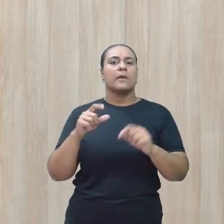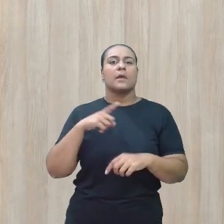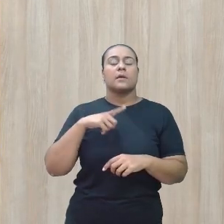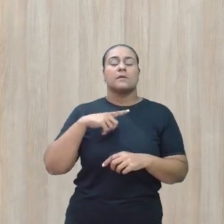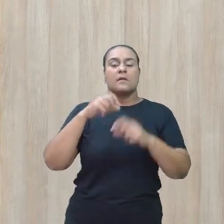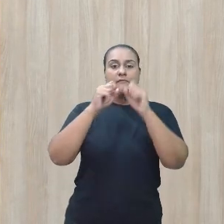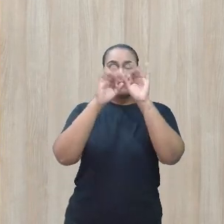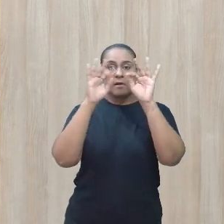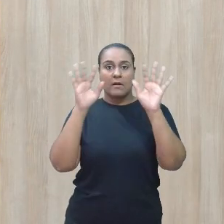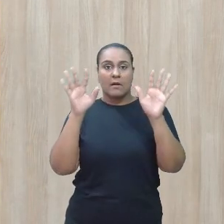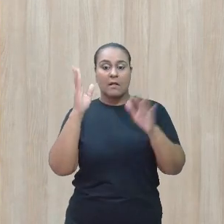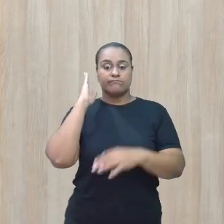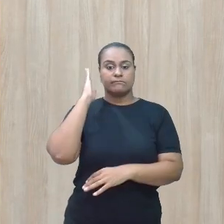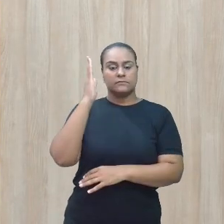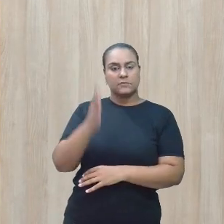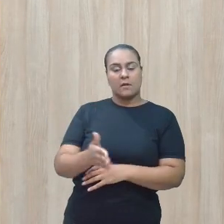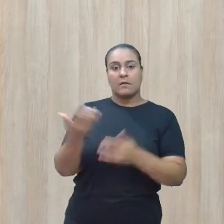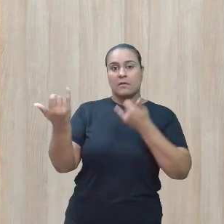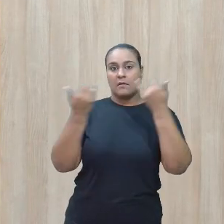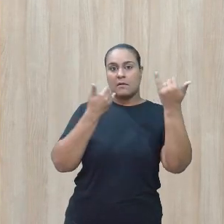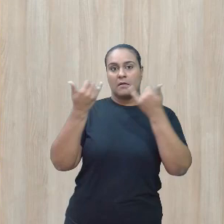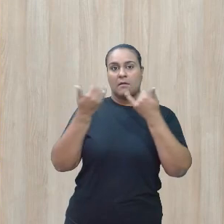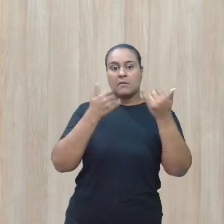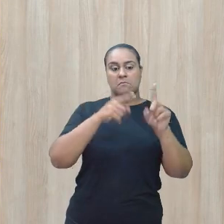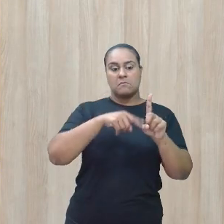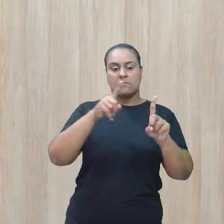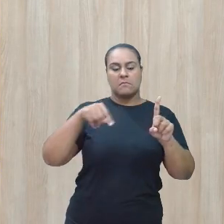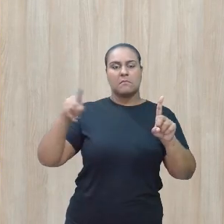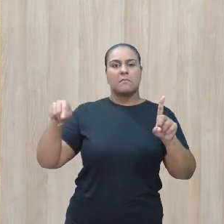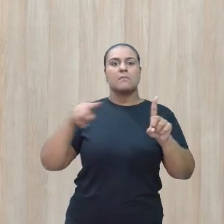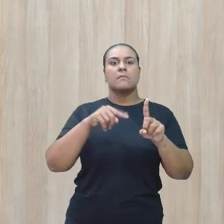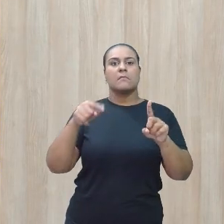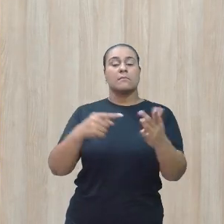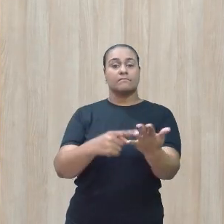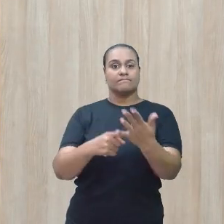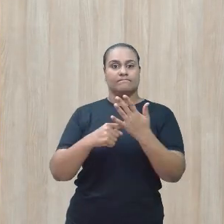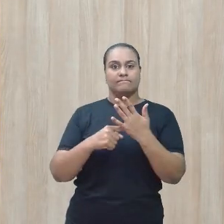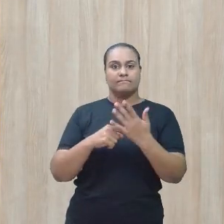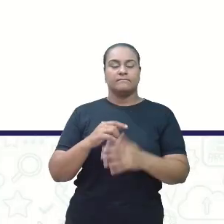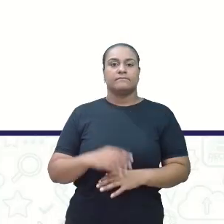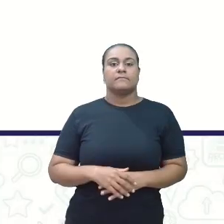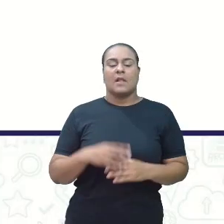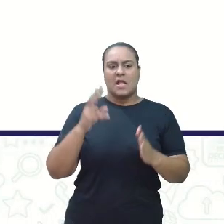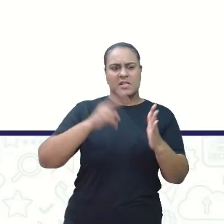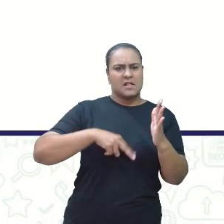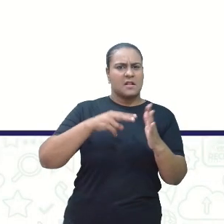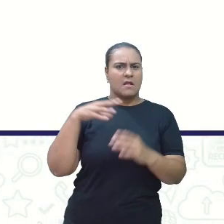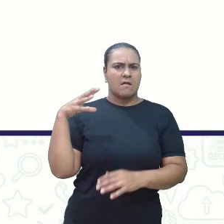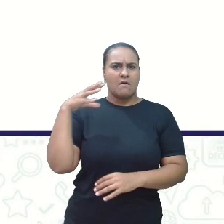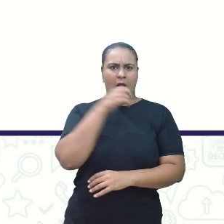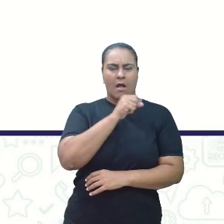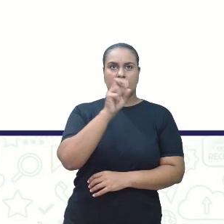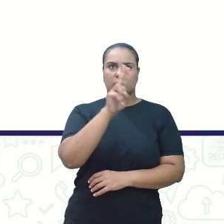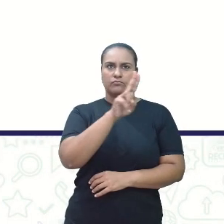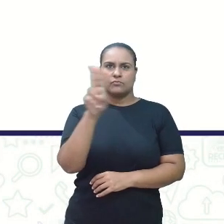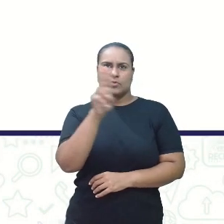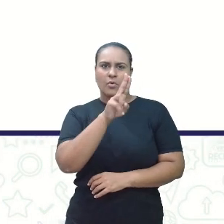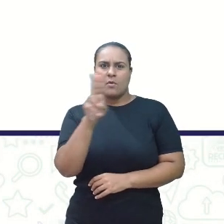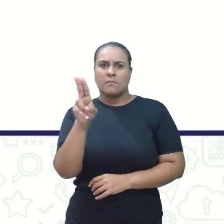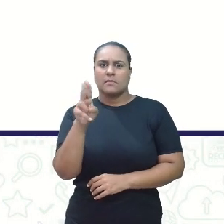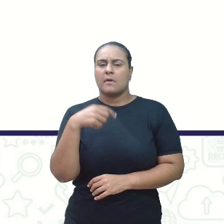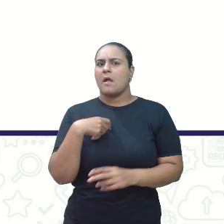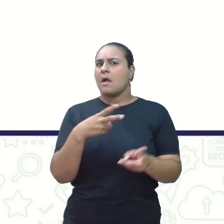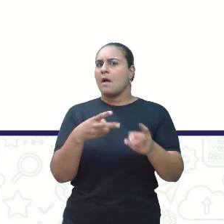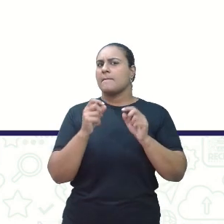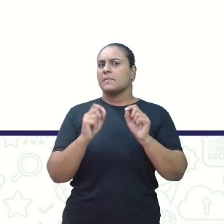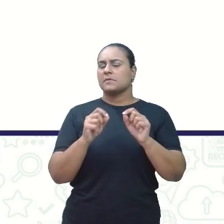e direta, as informações que esse gráfico vai trazer para a gente. Aqui, quando a gente leu rapidão o título no começo, a gente já percebeu